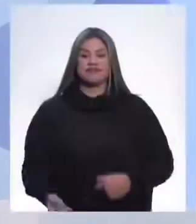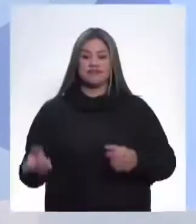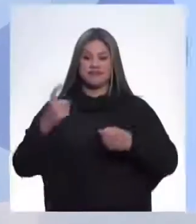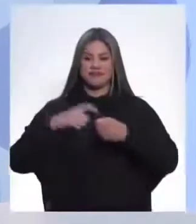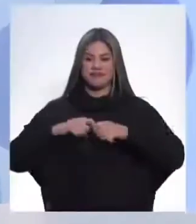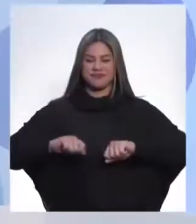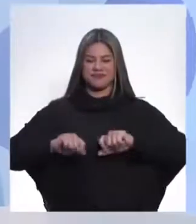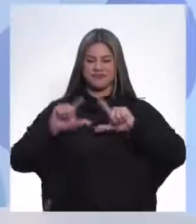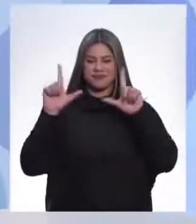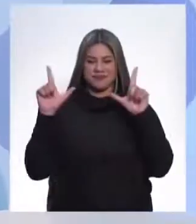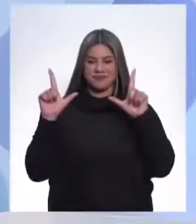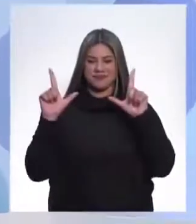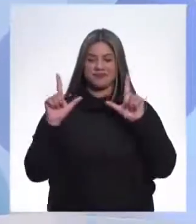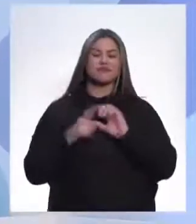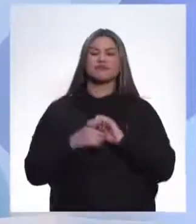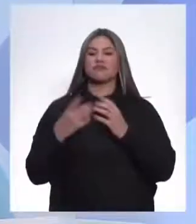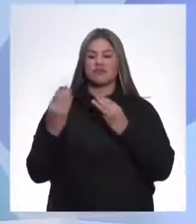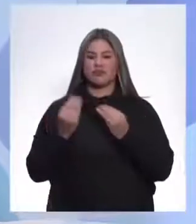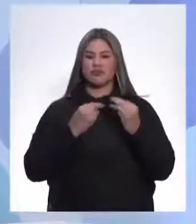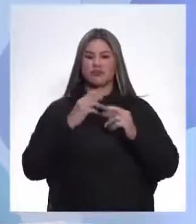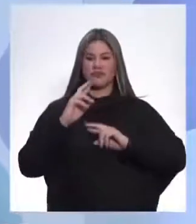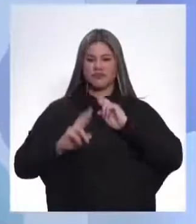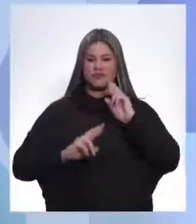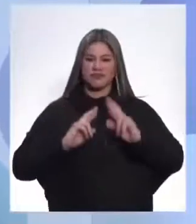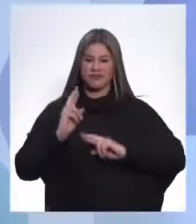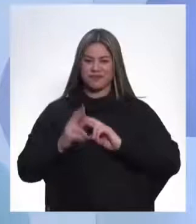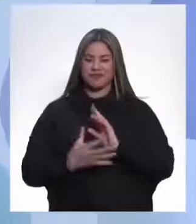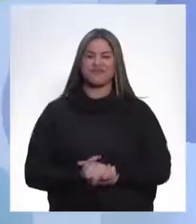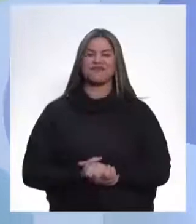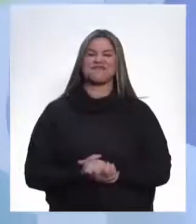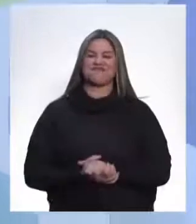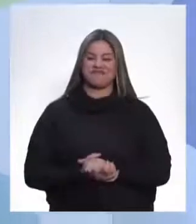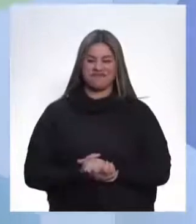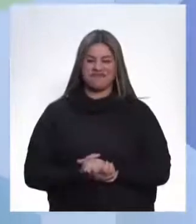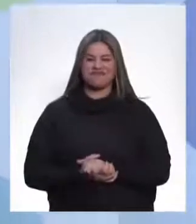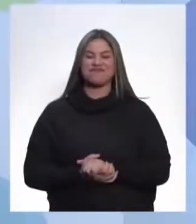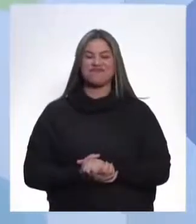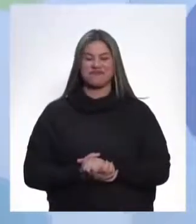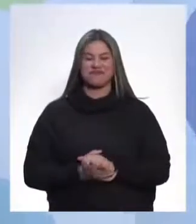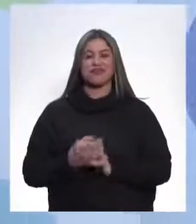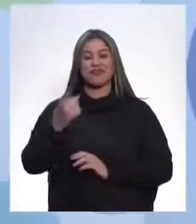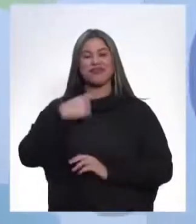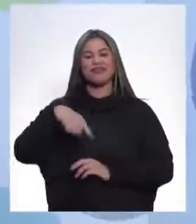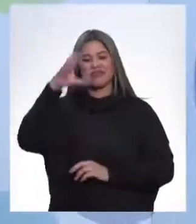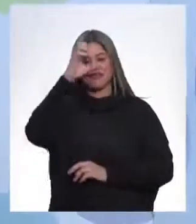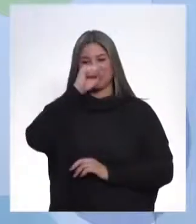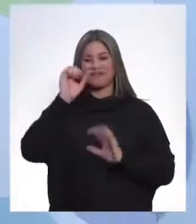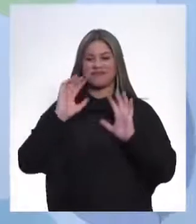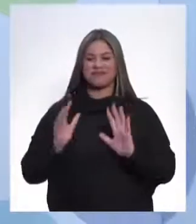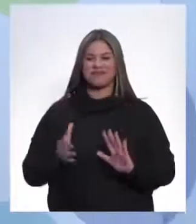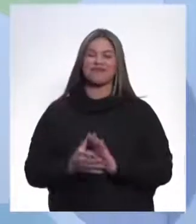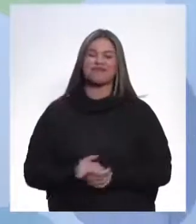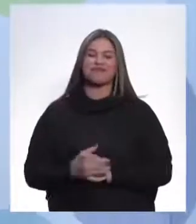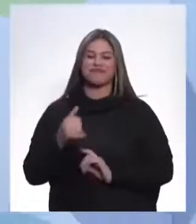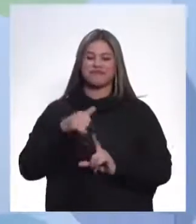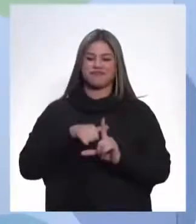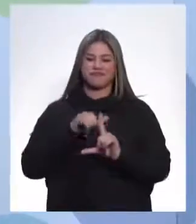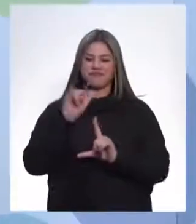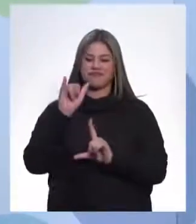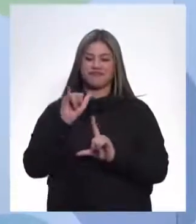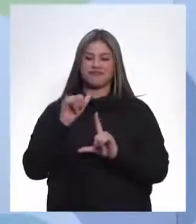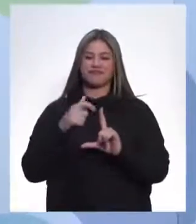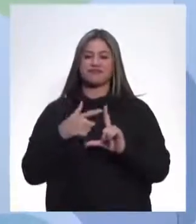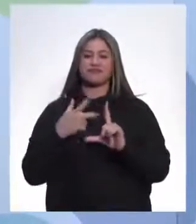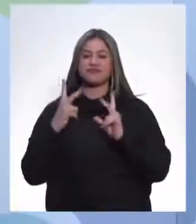Retornamos aqui. Muitas respostas, olha, acho que essa aqui a molecada tirou de letra, Lê. Y igual a